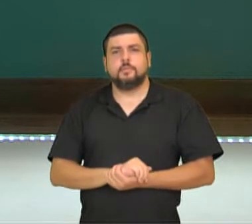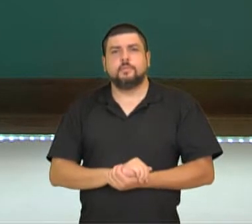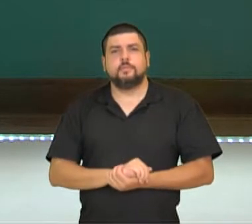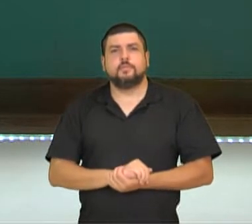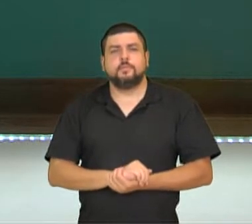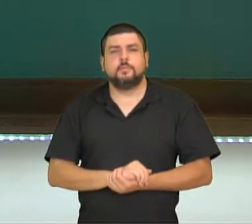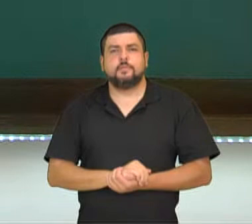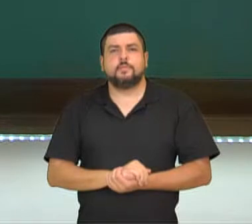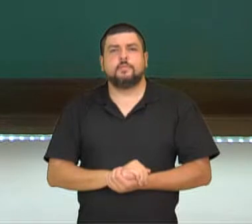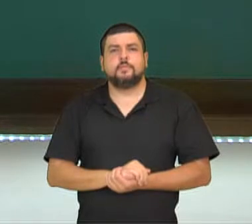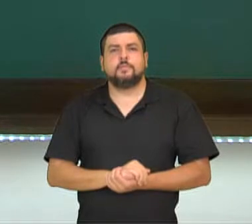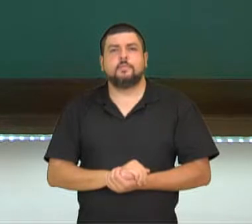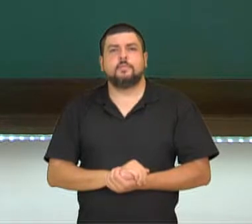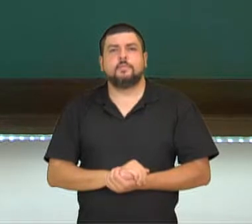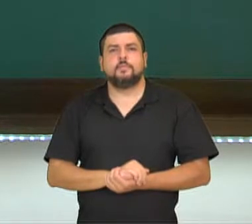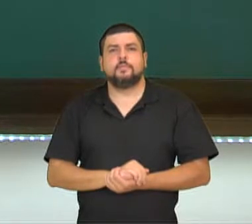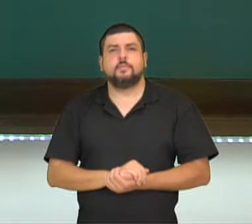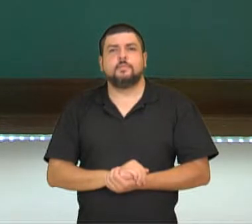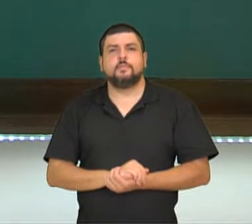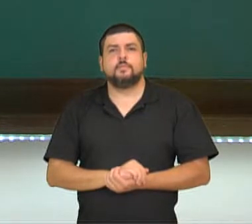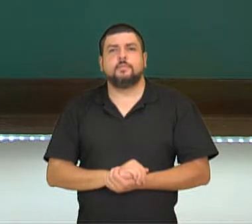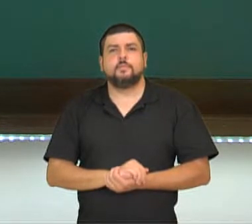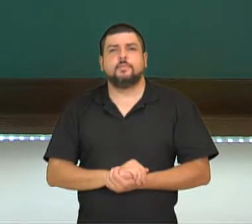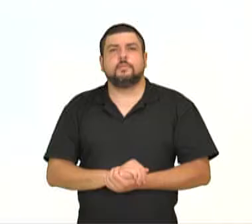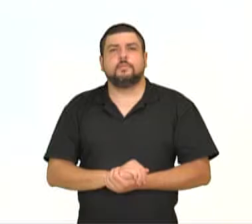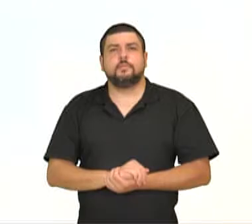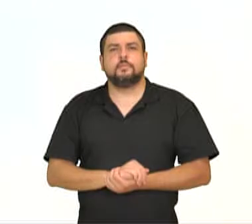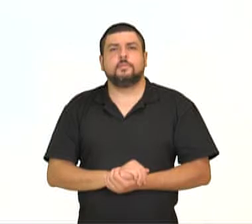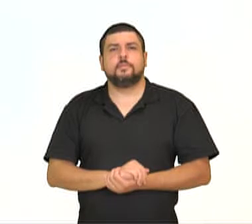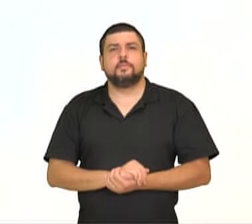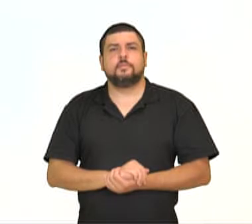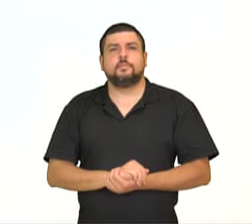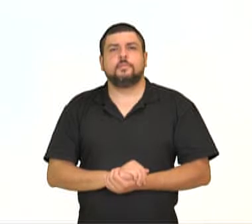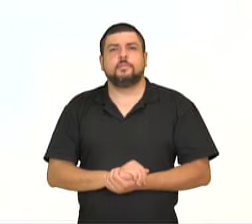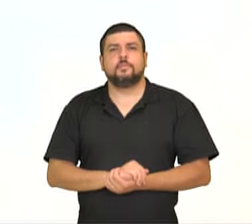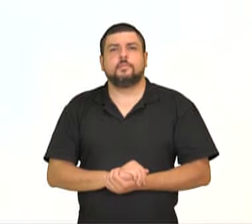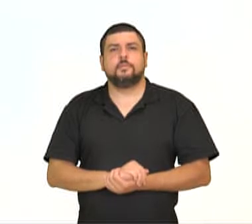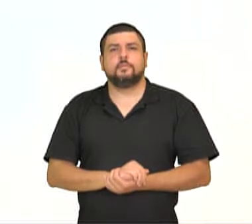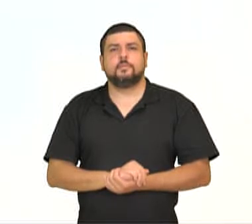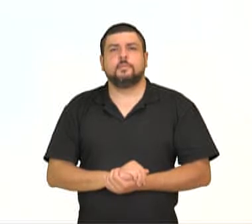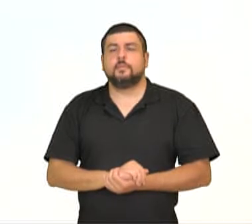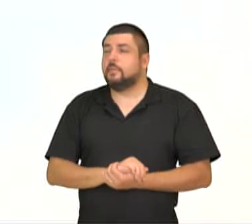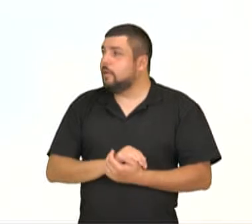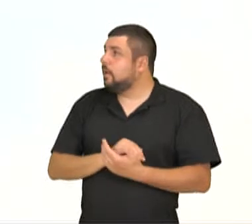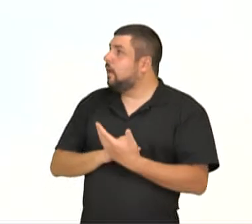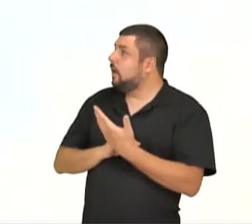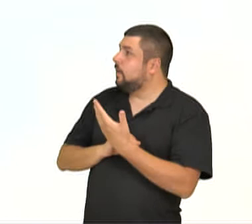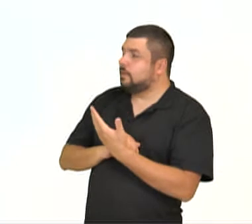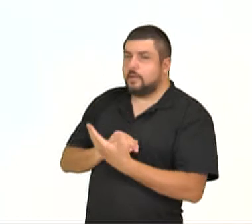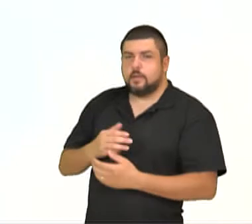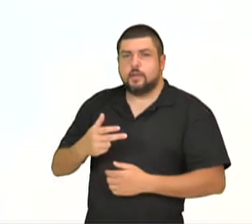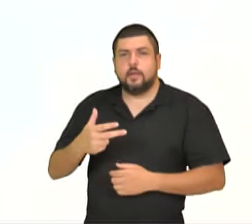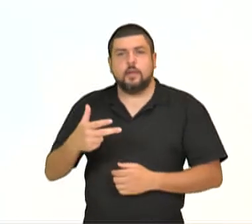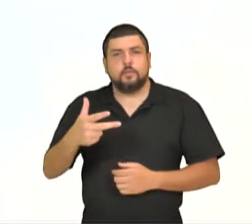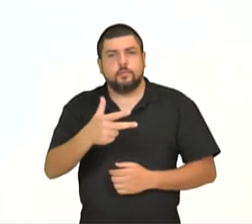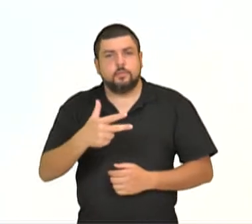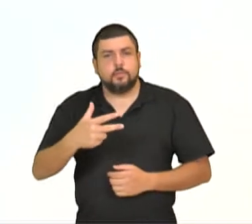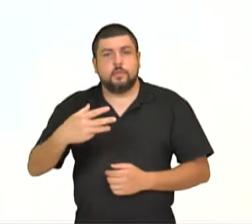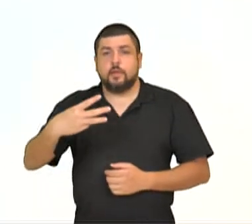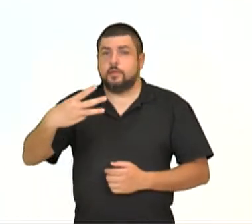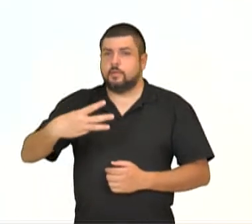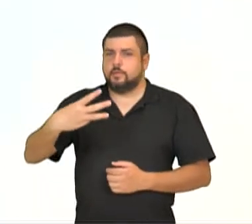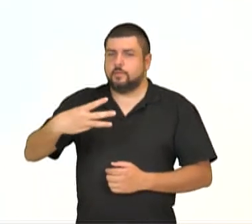Agora aqui, ó. Por favor, use mascarilha. Aqui usei a terceira pessoa.